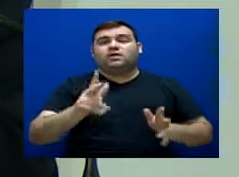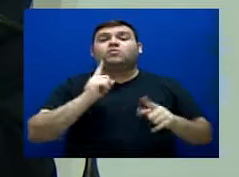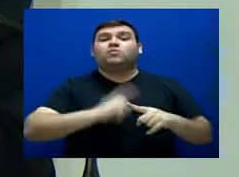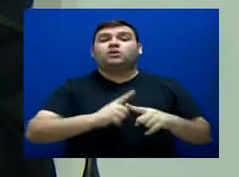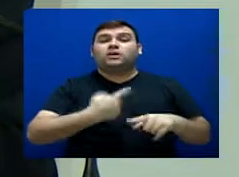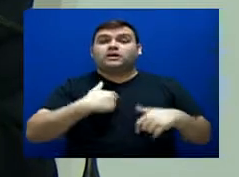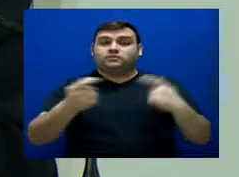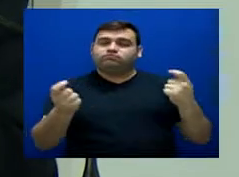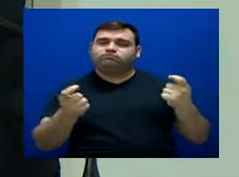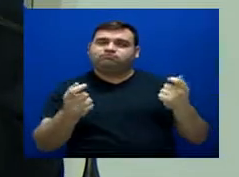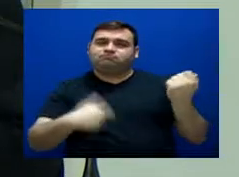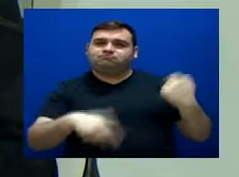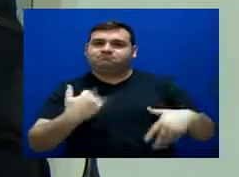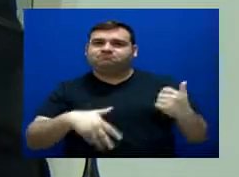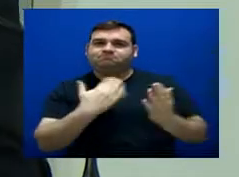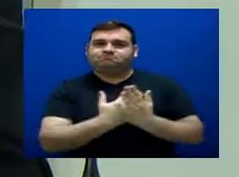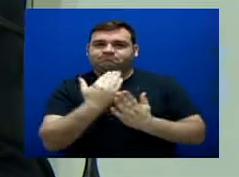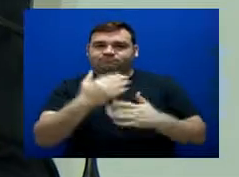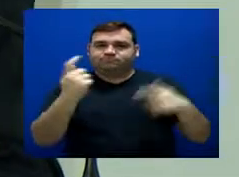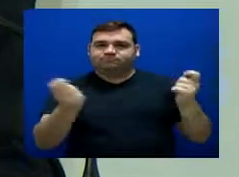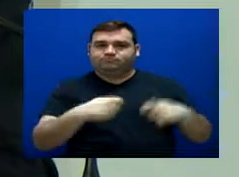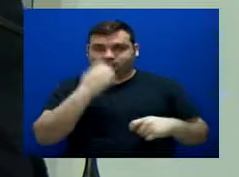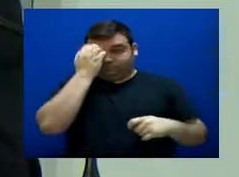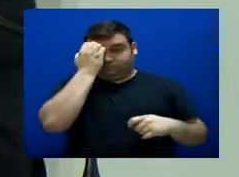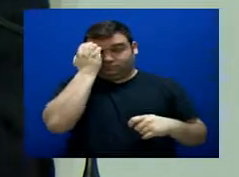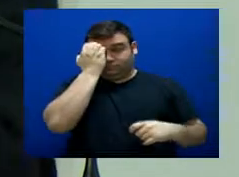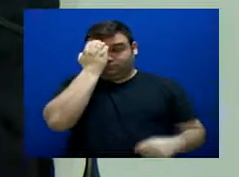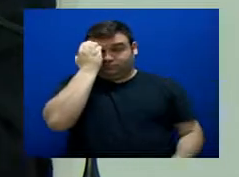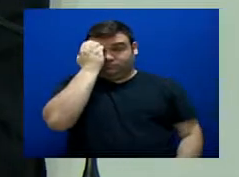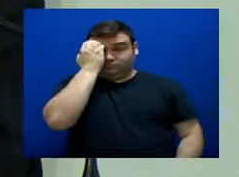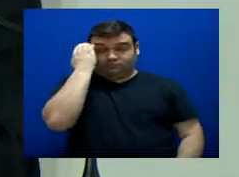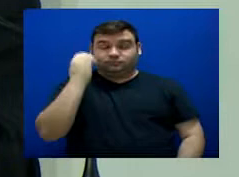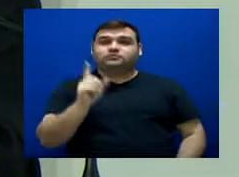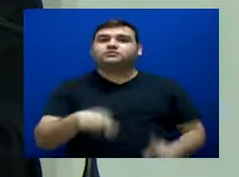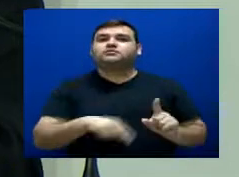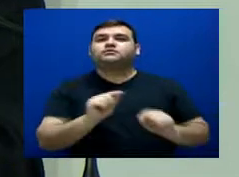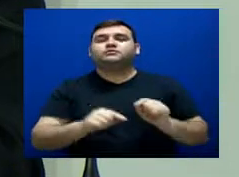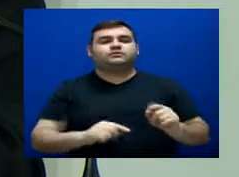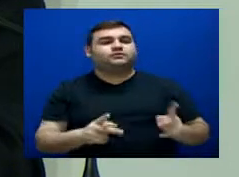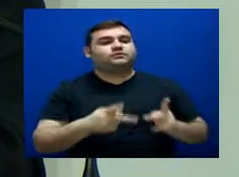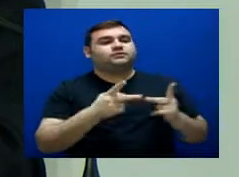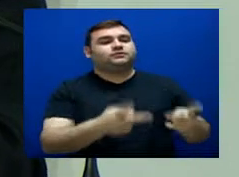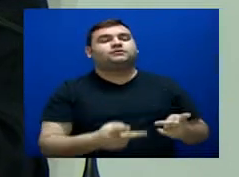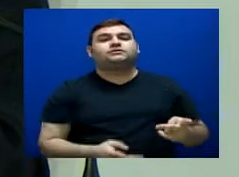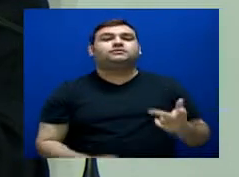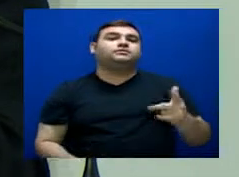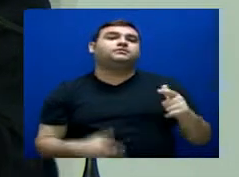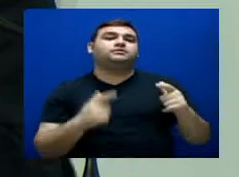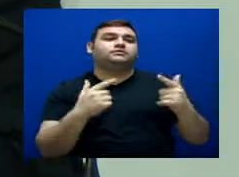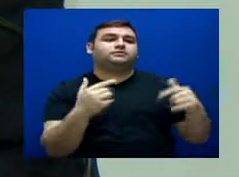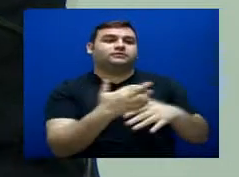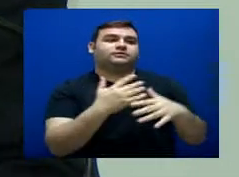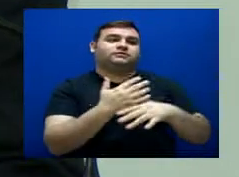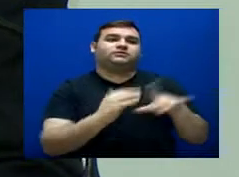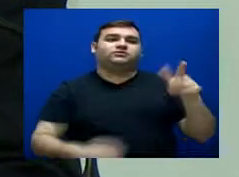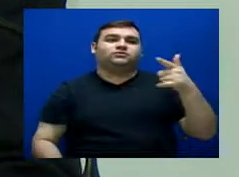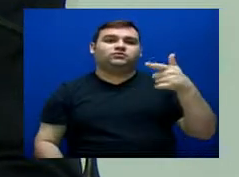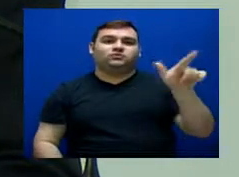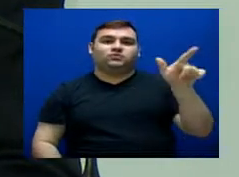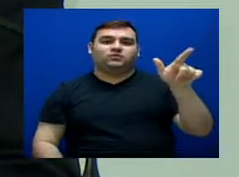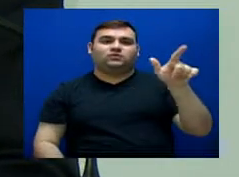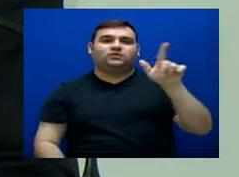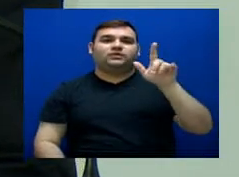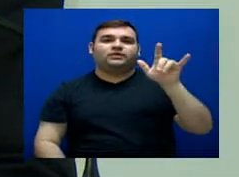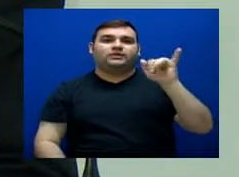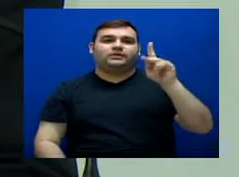que eu pudesse justificar minha fala em cima disso, que é a visita do desequilibrado num outro município, lá